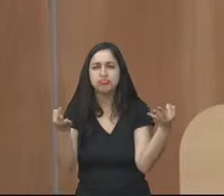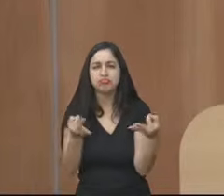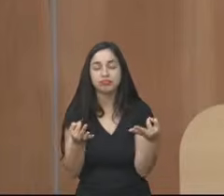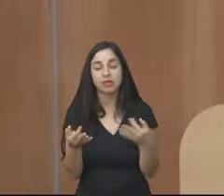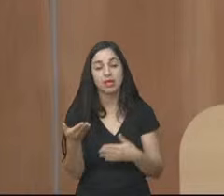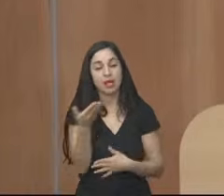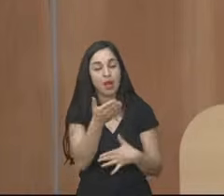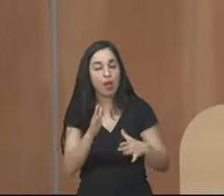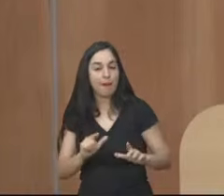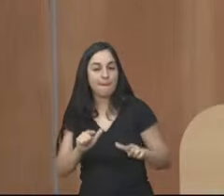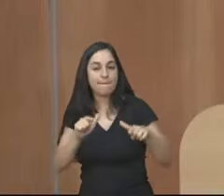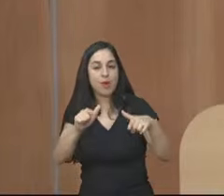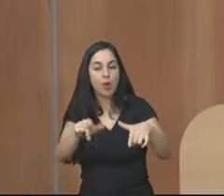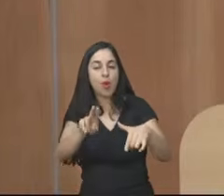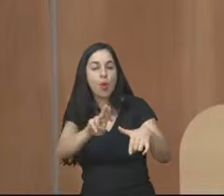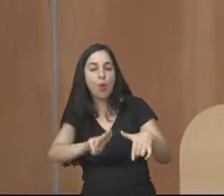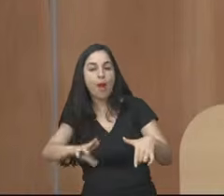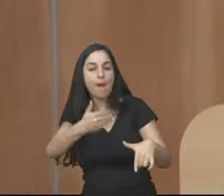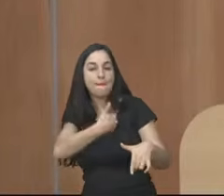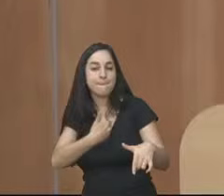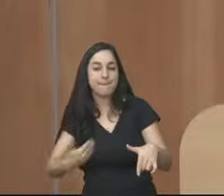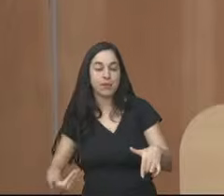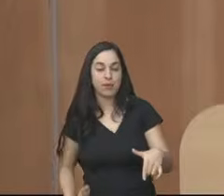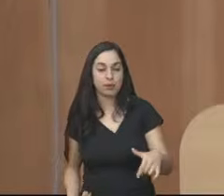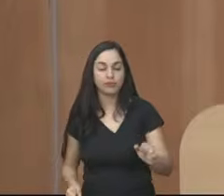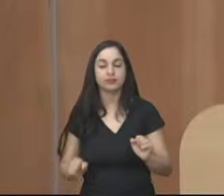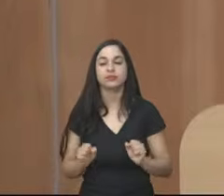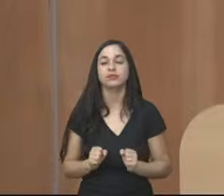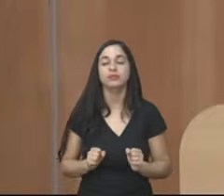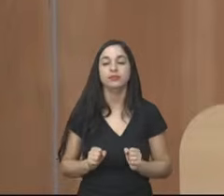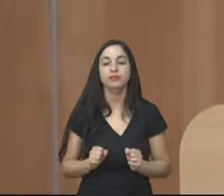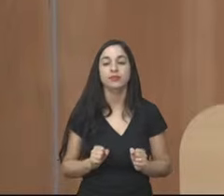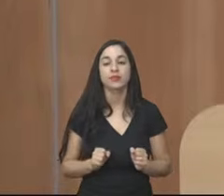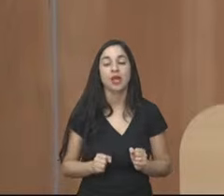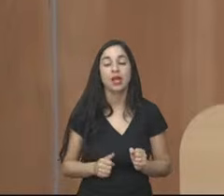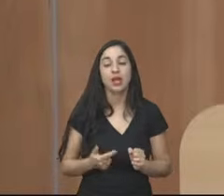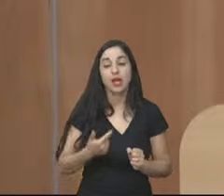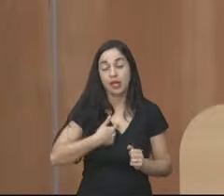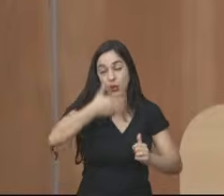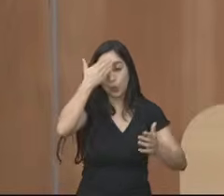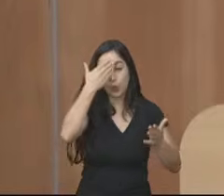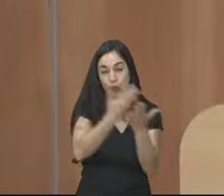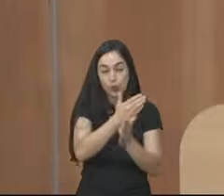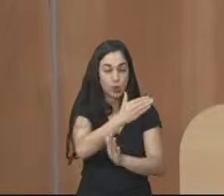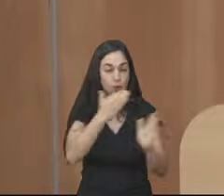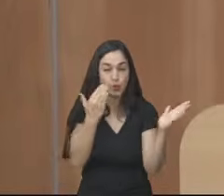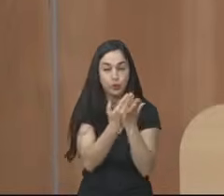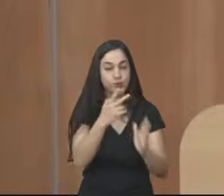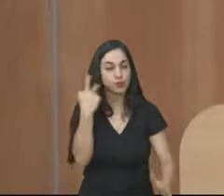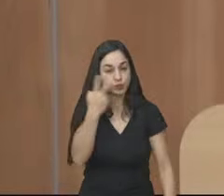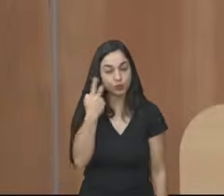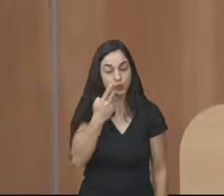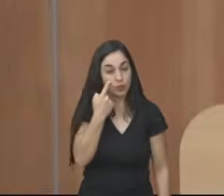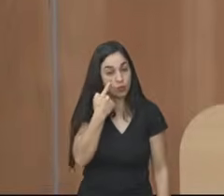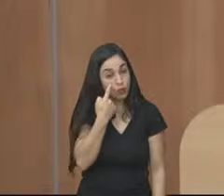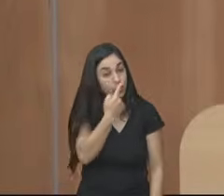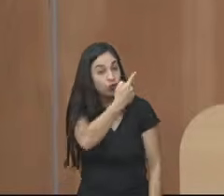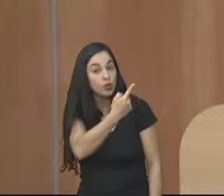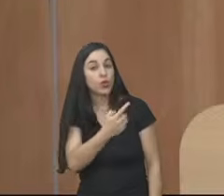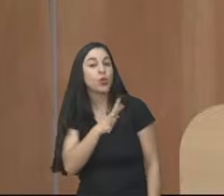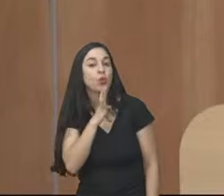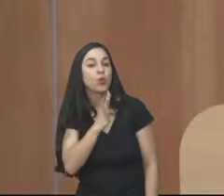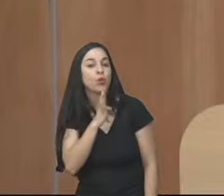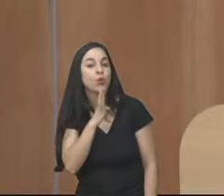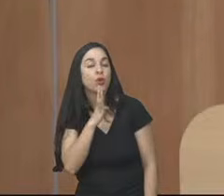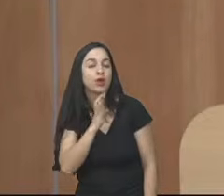utilidade pública, e aí eu já quero pedir antecipadamente, tenho certeza que todos os vereadores já conhecem, vendo ali, sabem onde que é, no São Benedito do